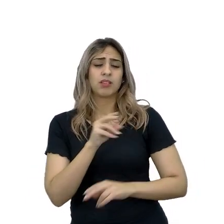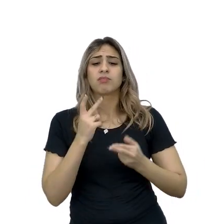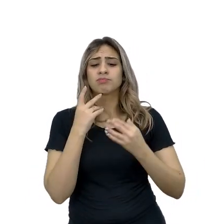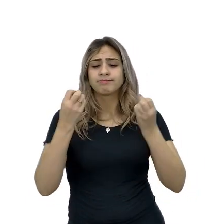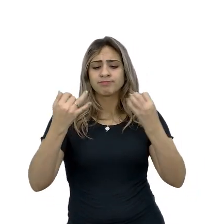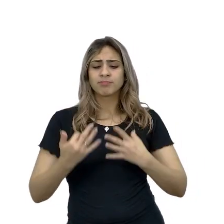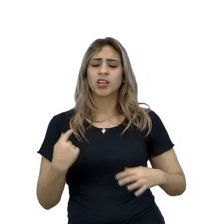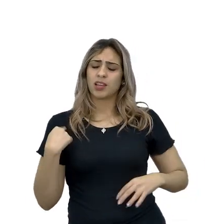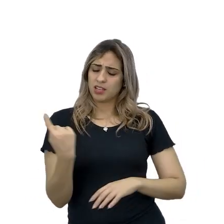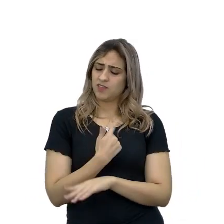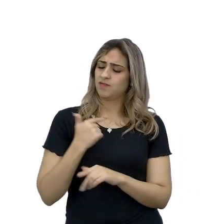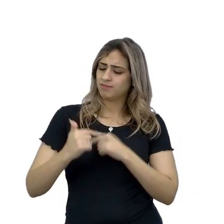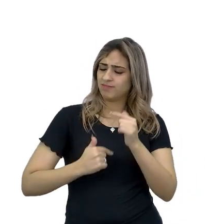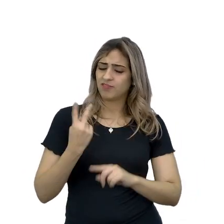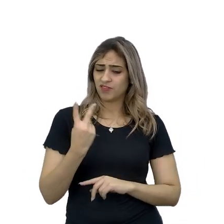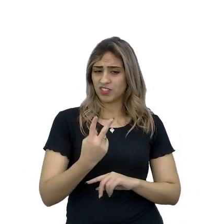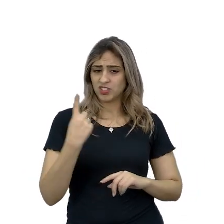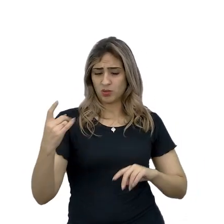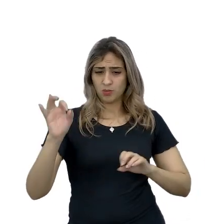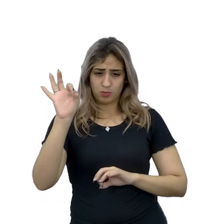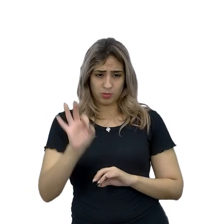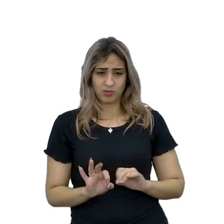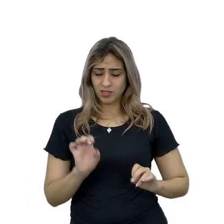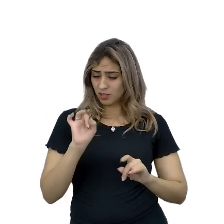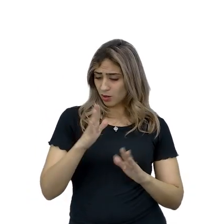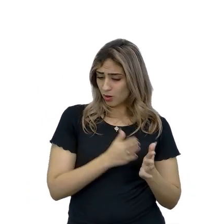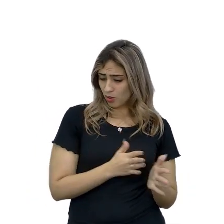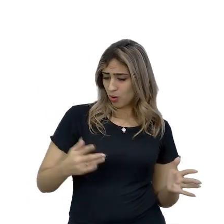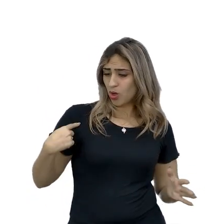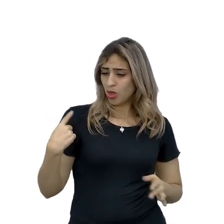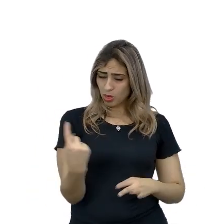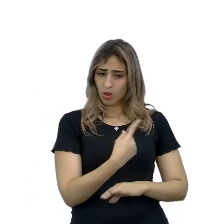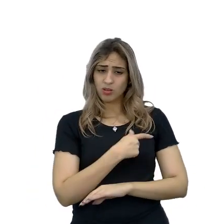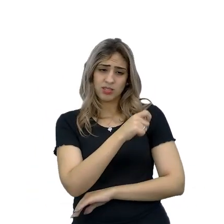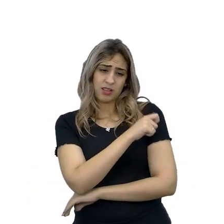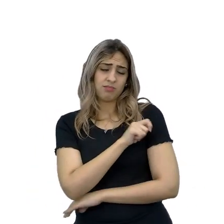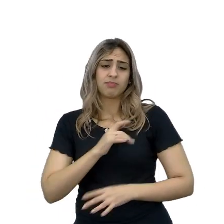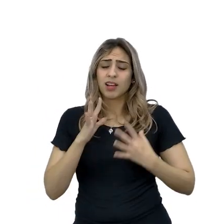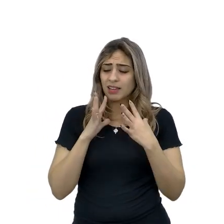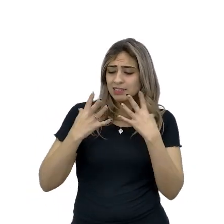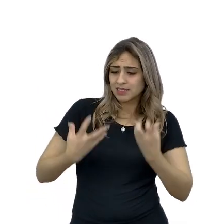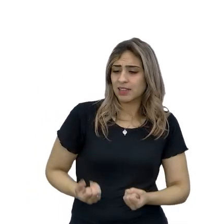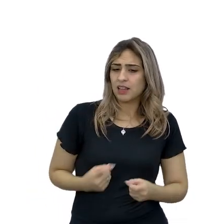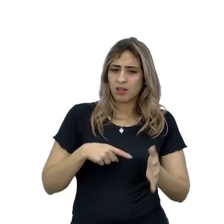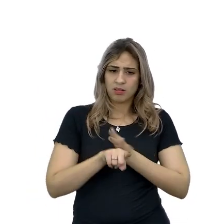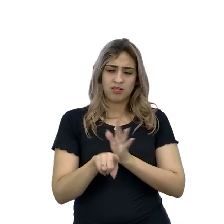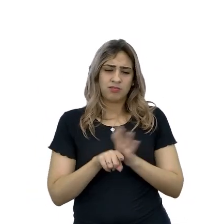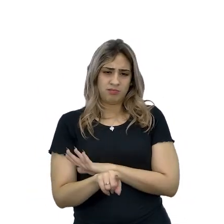nós, que ele vai falar que 21% apenas dos nossos estudantes acertaram a questão. Eu não